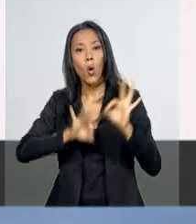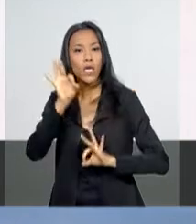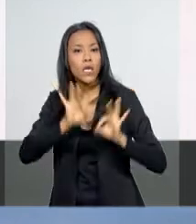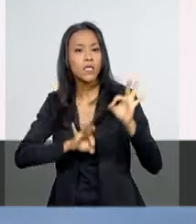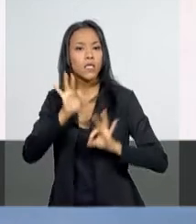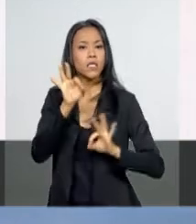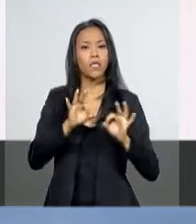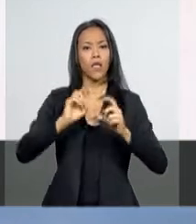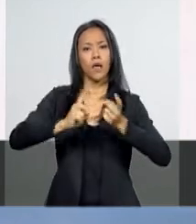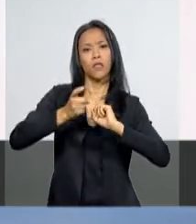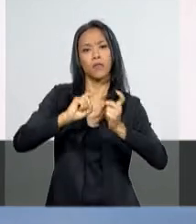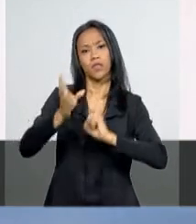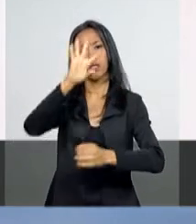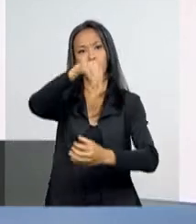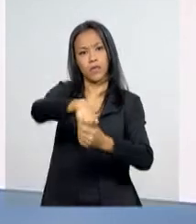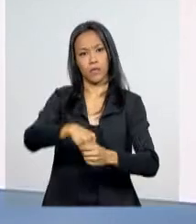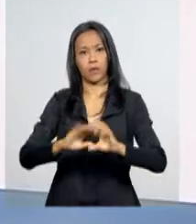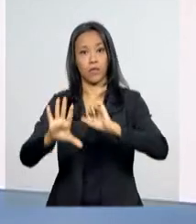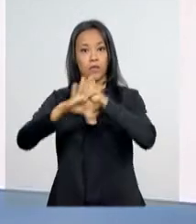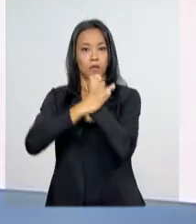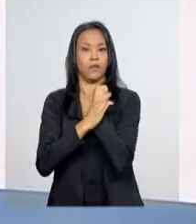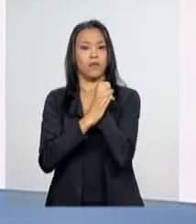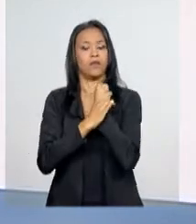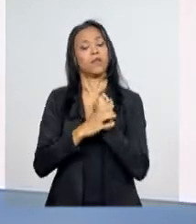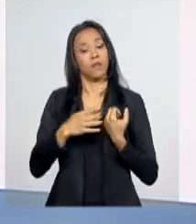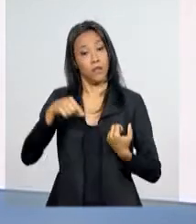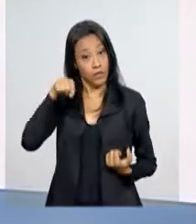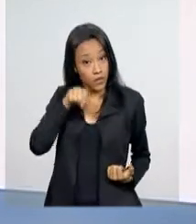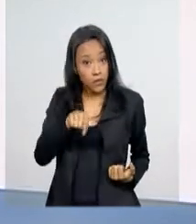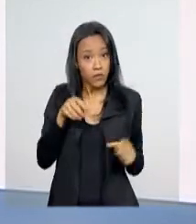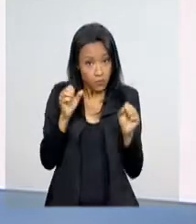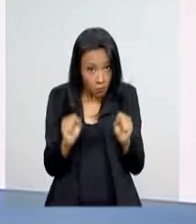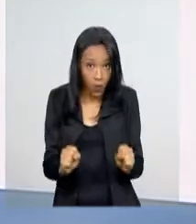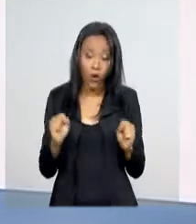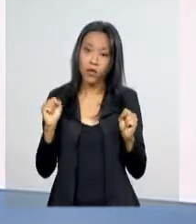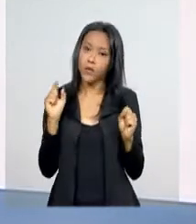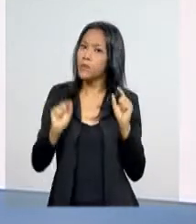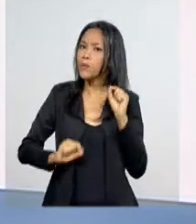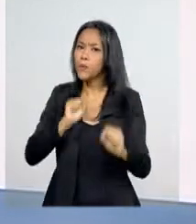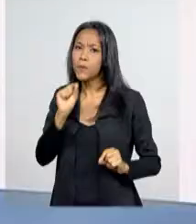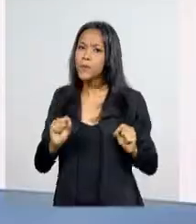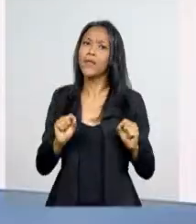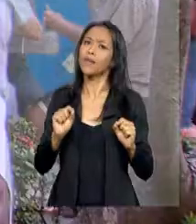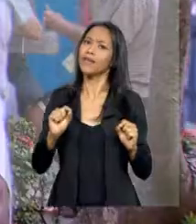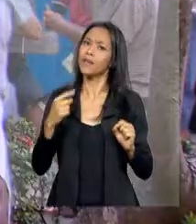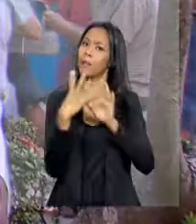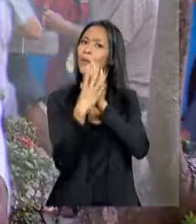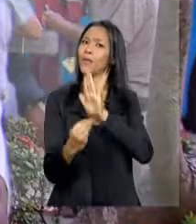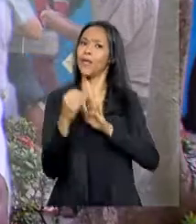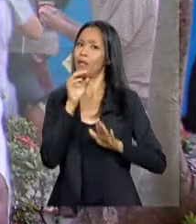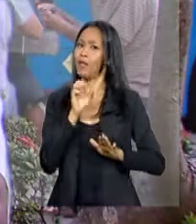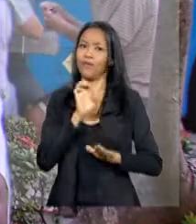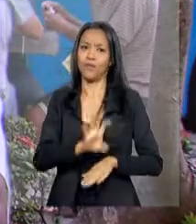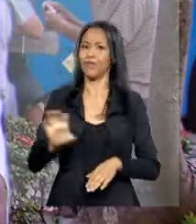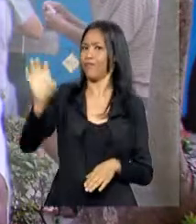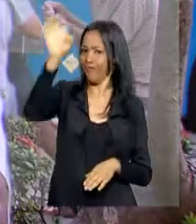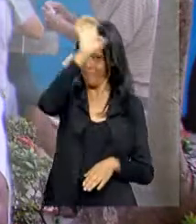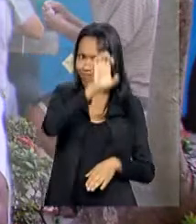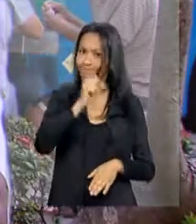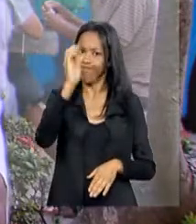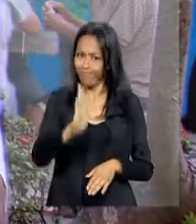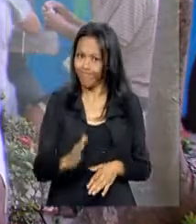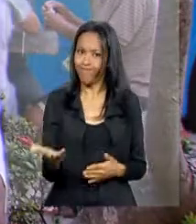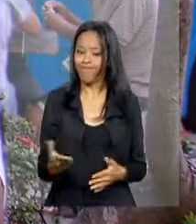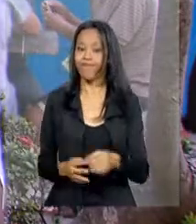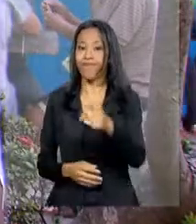aparelhamento da segurança pública. E isto pode efetivamente ser salutar para todo o país. Haroldo compara a intervenção